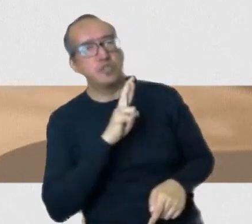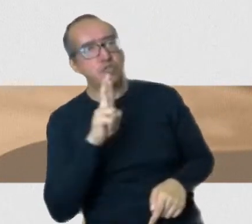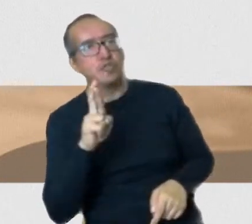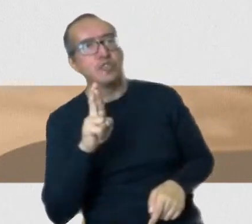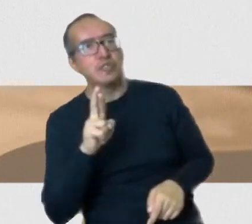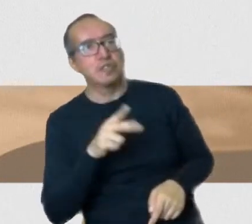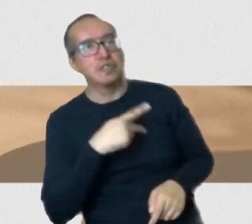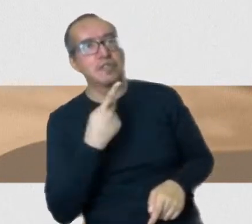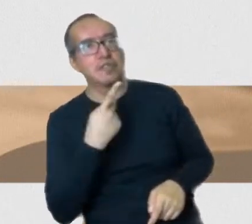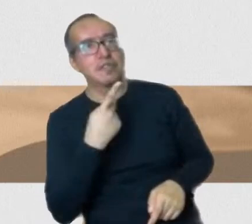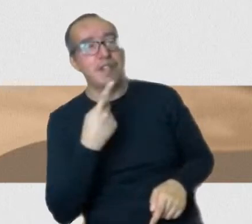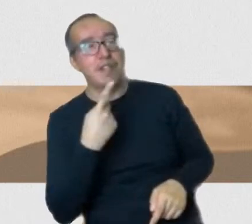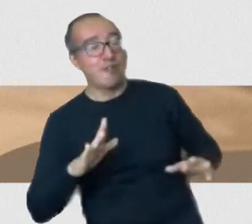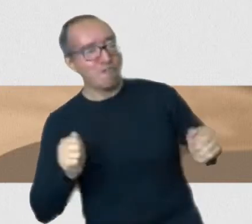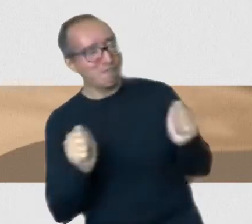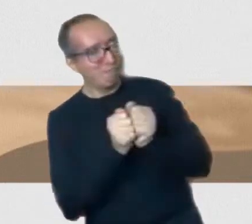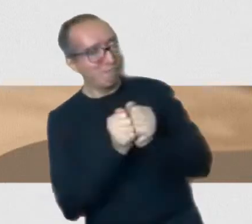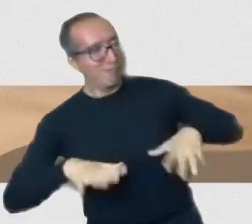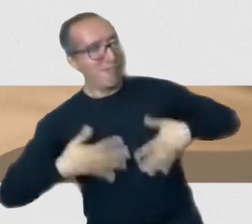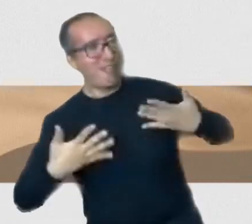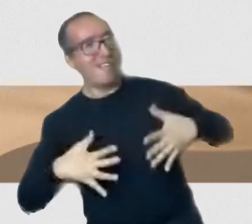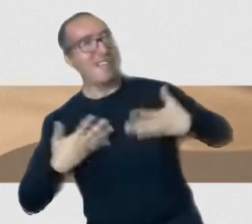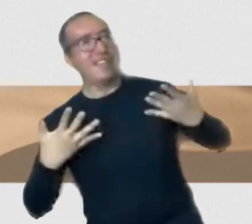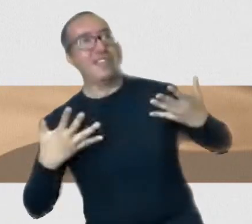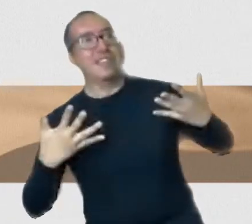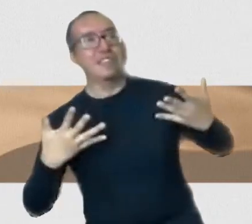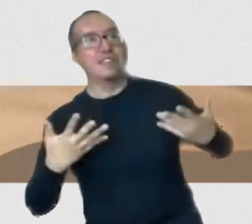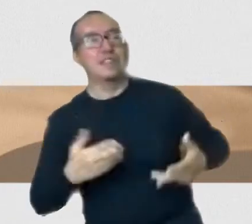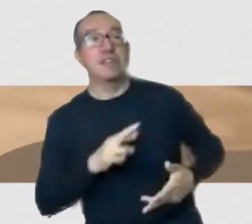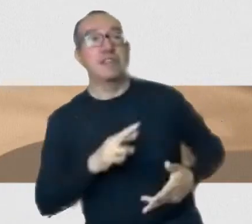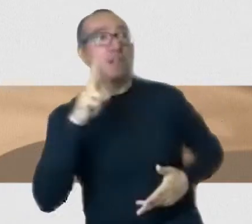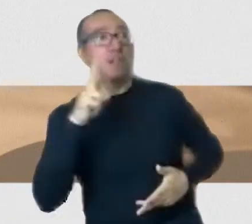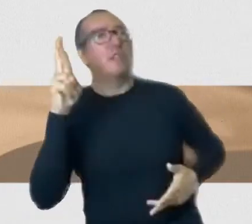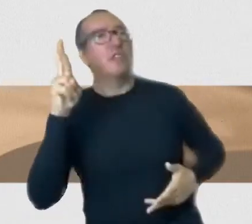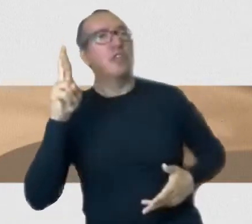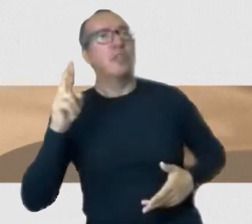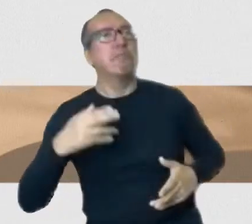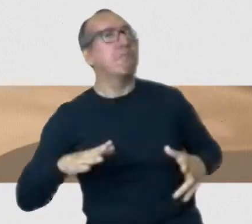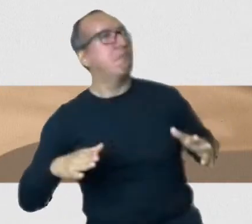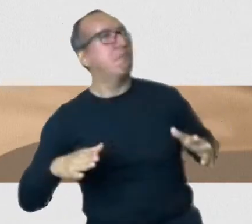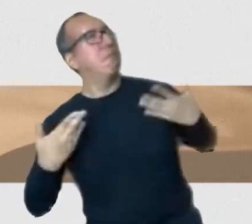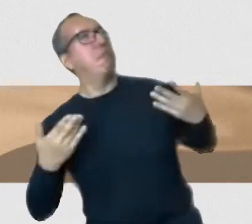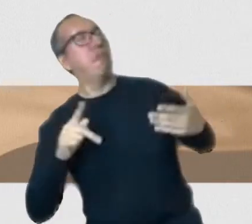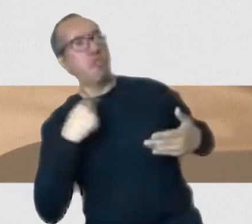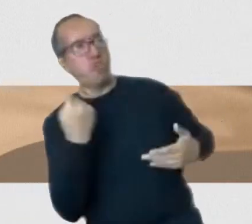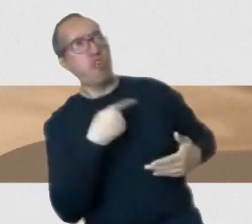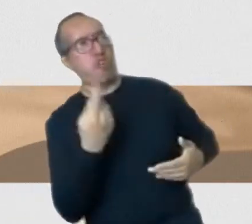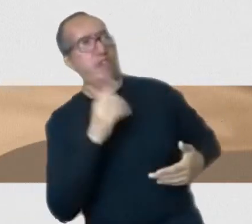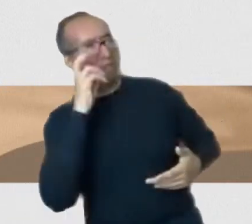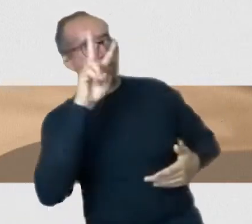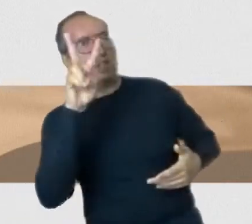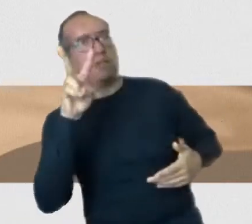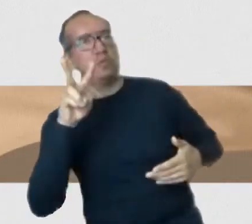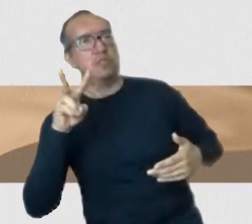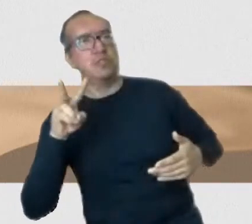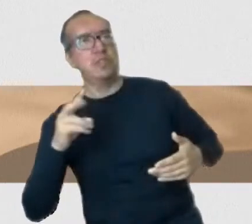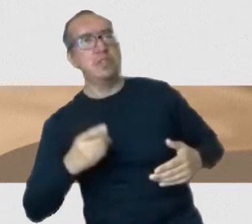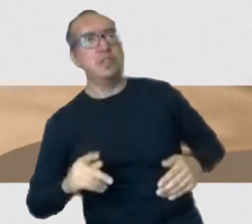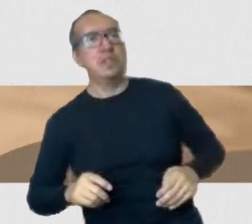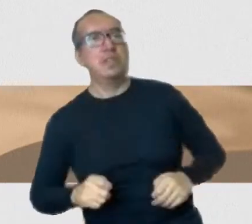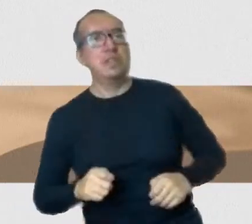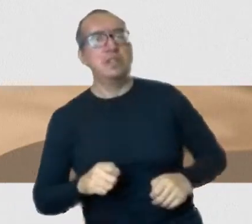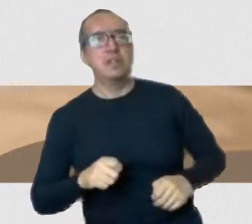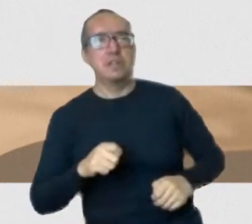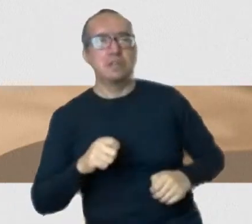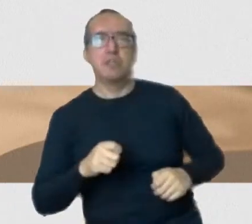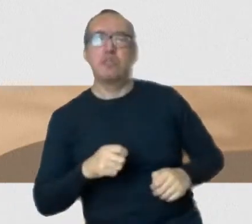olhares: Senhor, quando te vimos com fome te demos de comer, ou com sede te demos de beber? Quando te